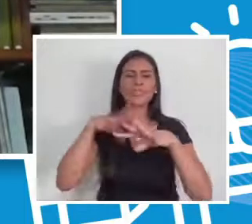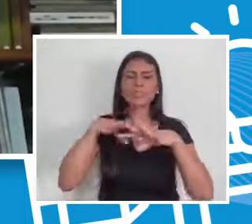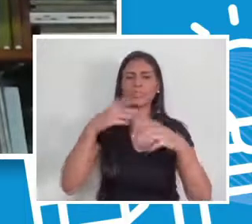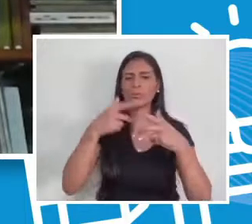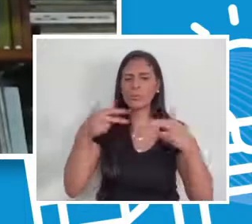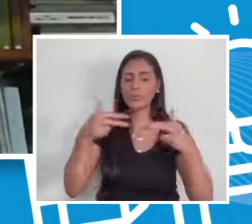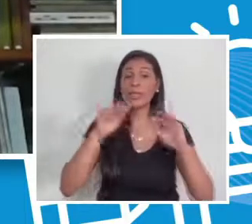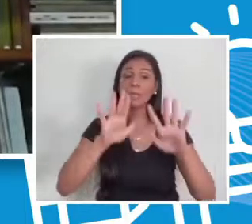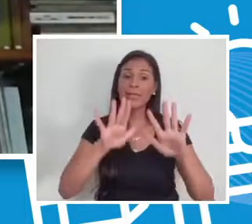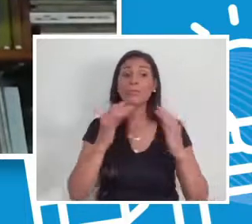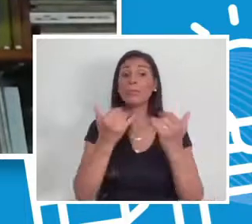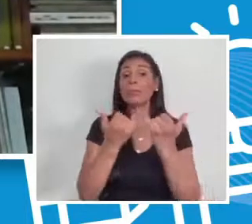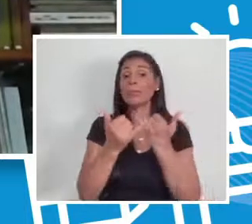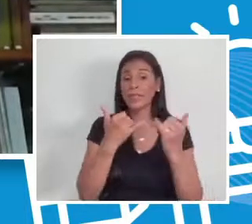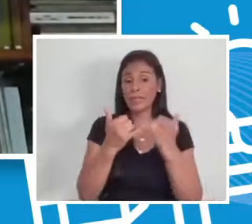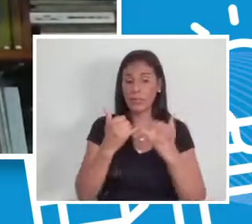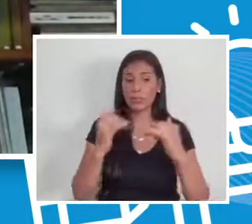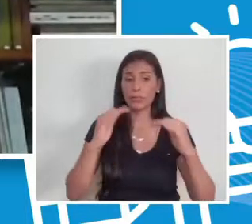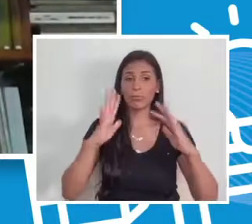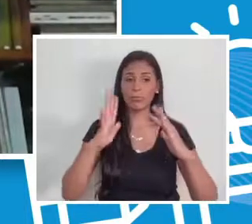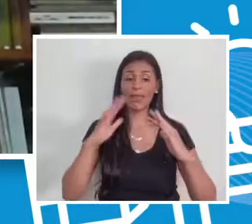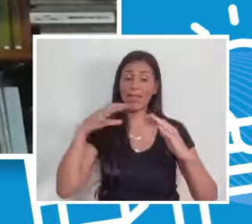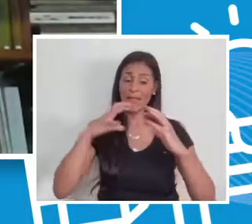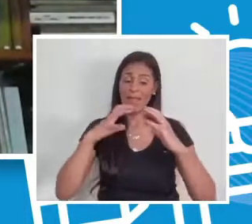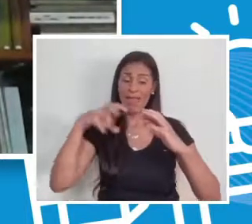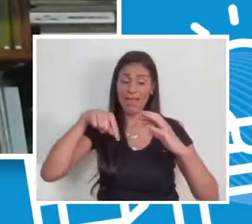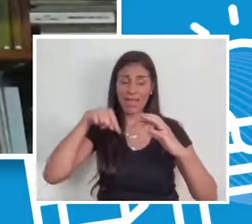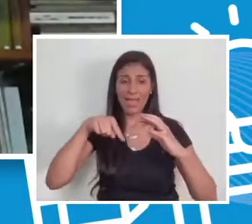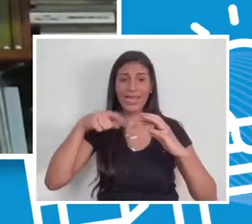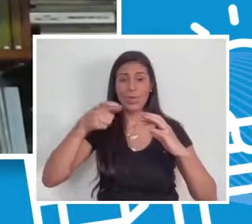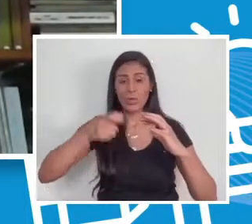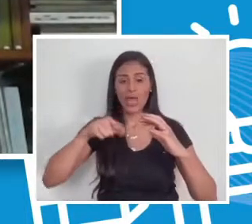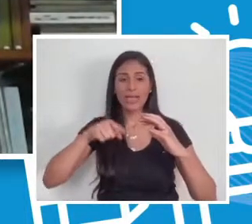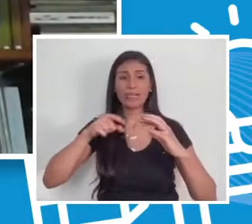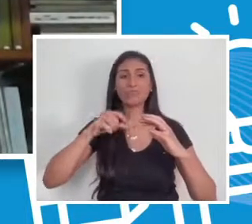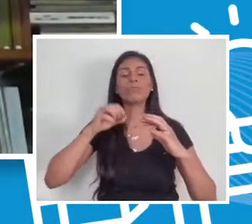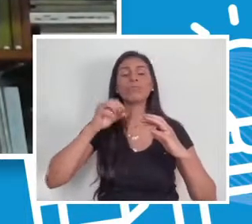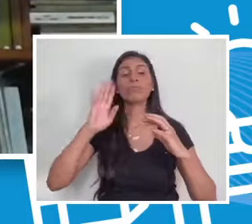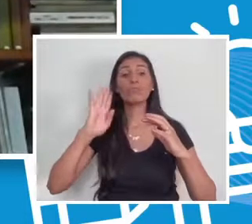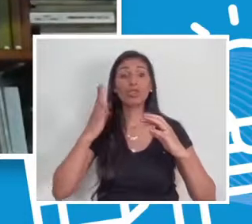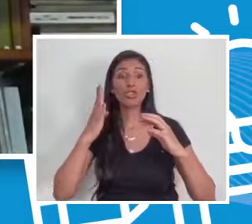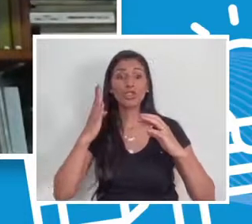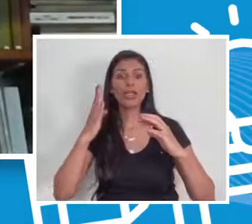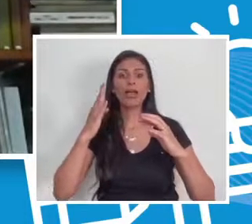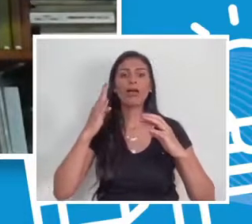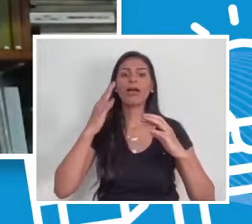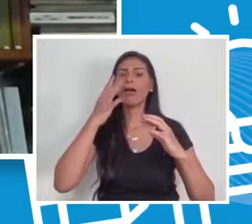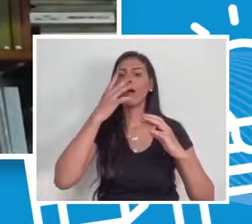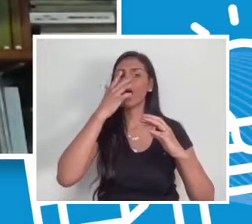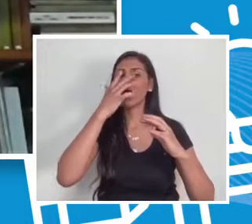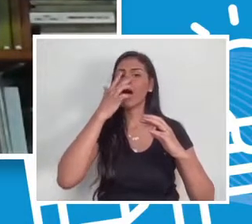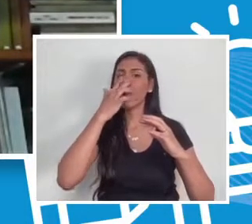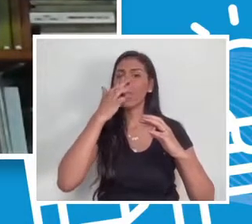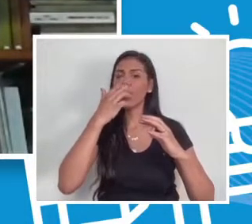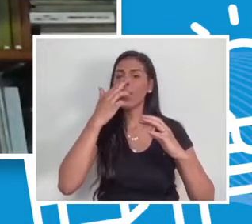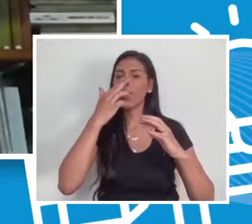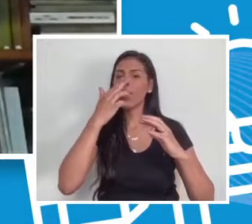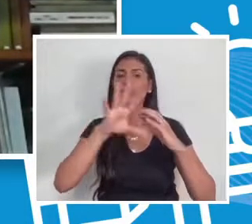reconhecer faces. É o mesmo para a leitura. É muito interessante isso pelo seguinte: para a gente reconhecer uma face, a